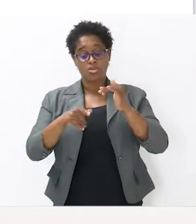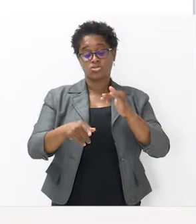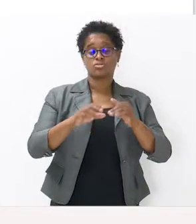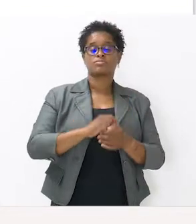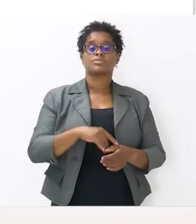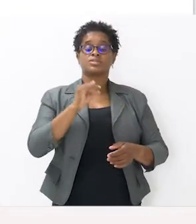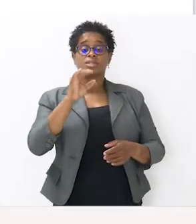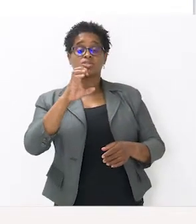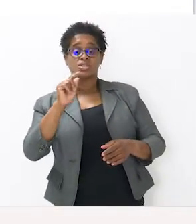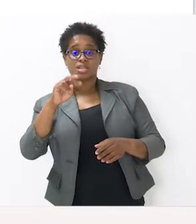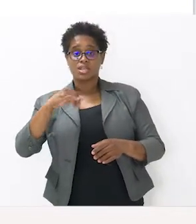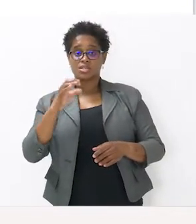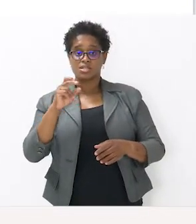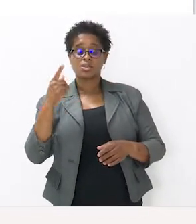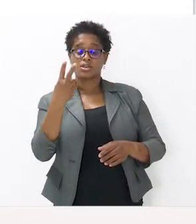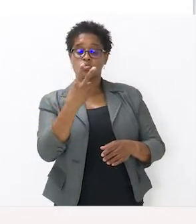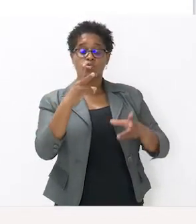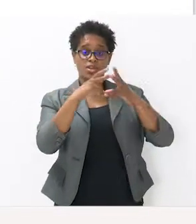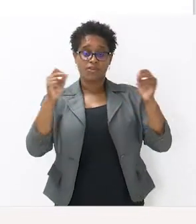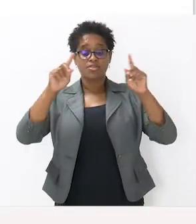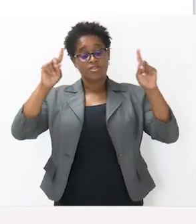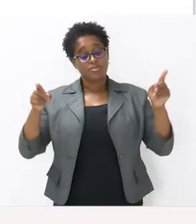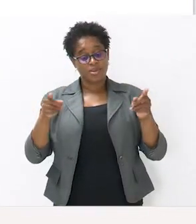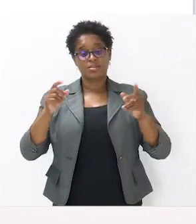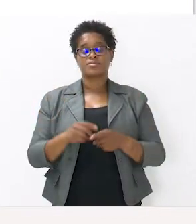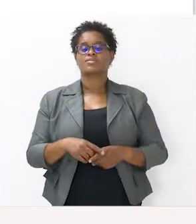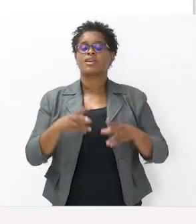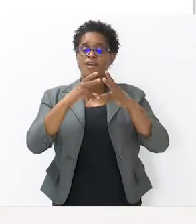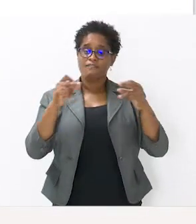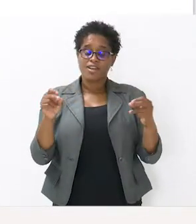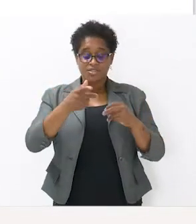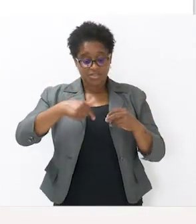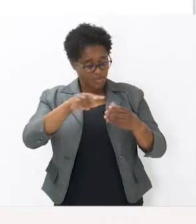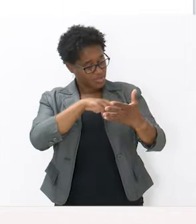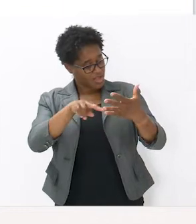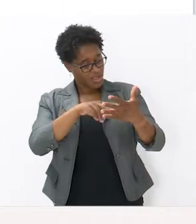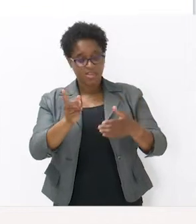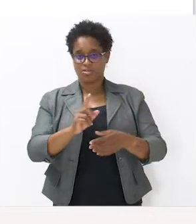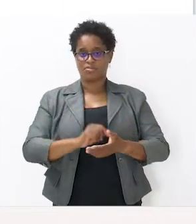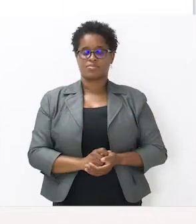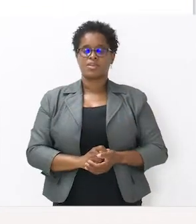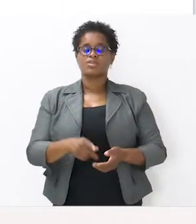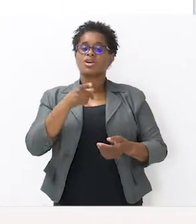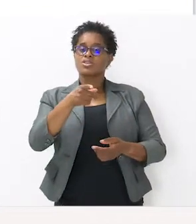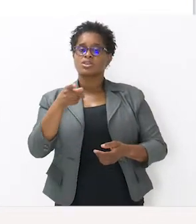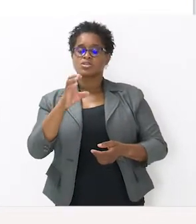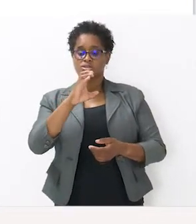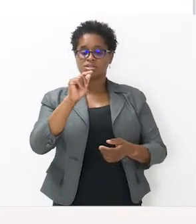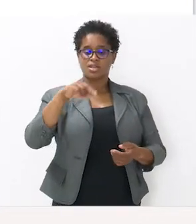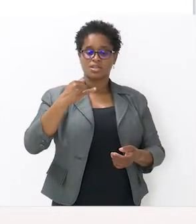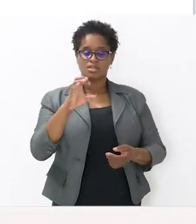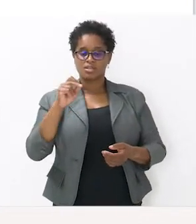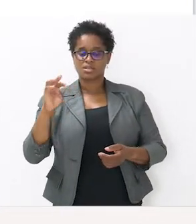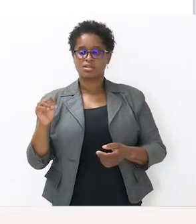indicações cênicas, temos duas frases entre parênteses, são aquelas frases que nós não lemos. São as indicações cênicas,